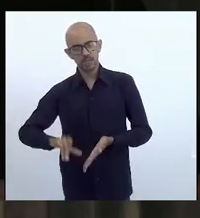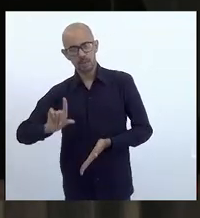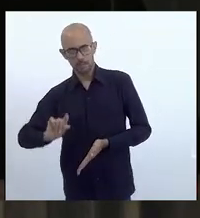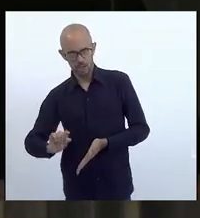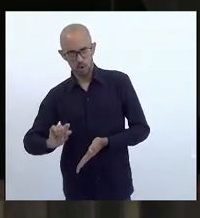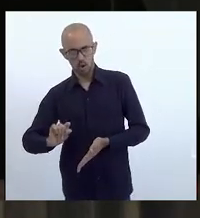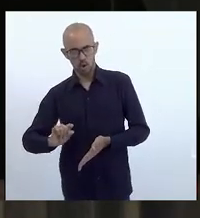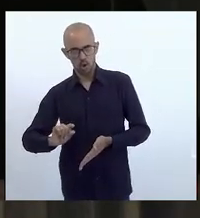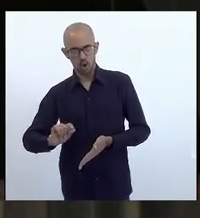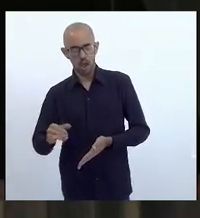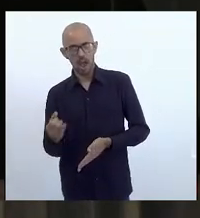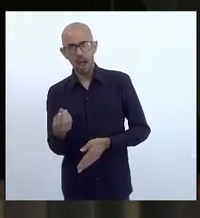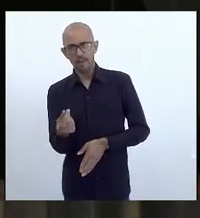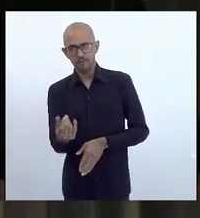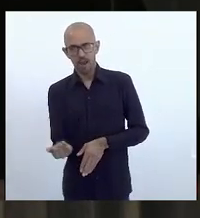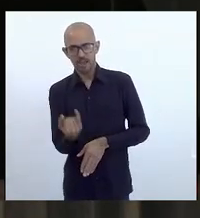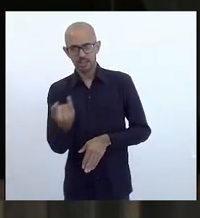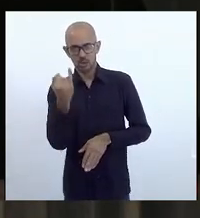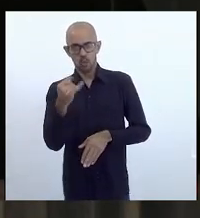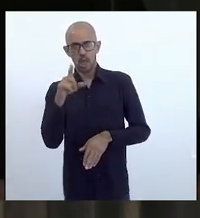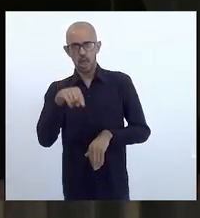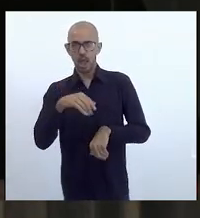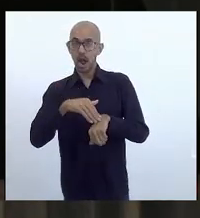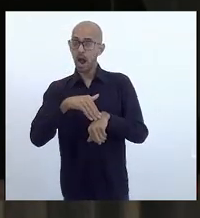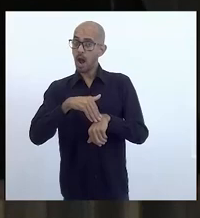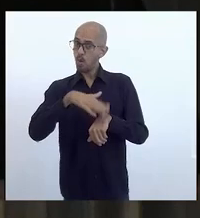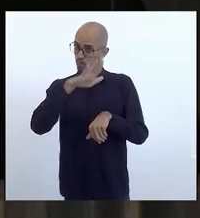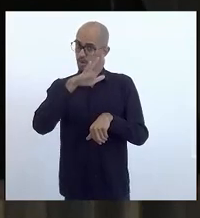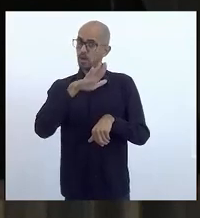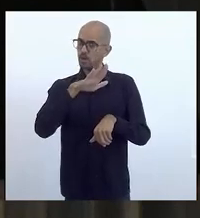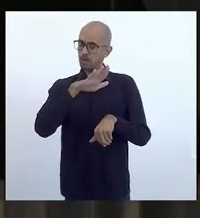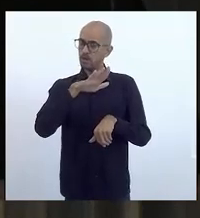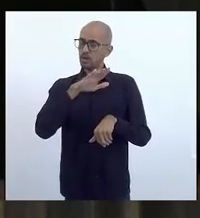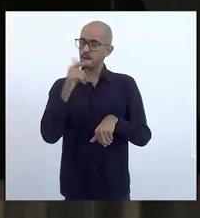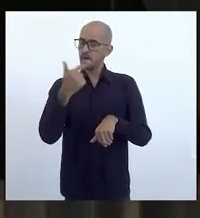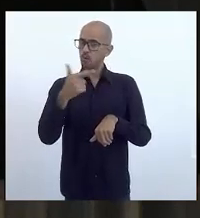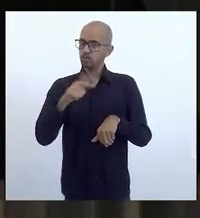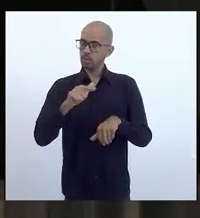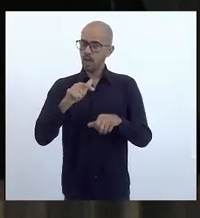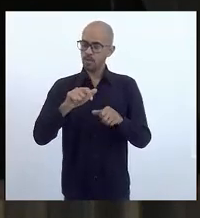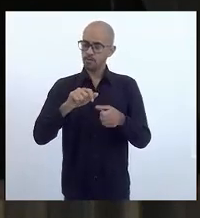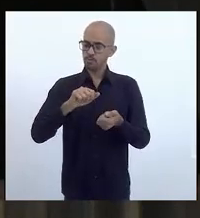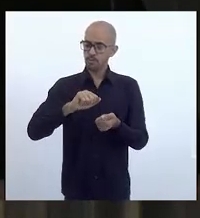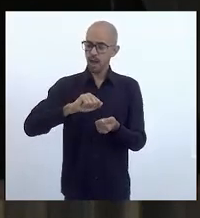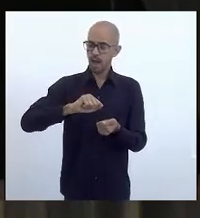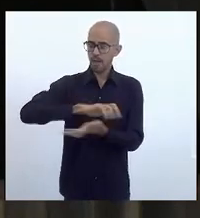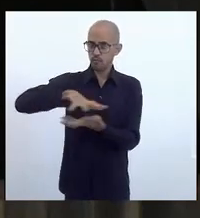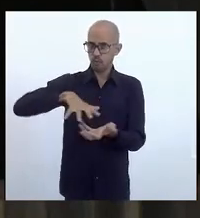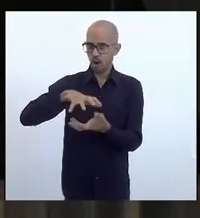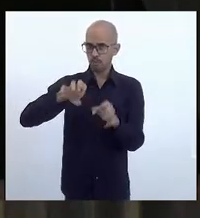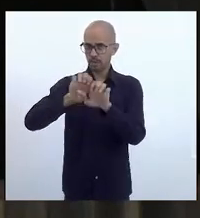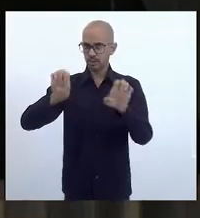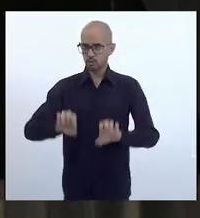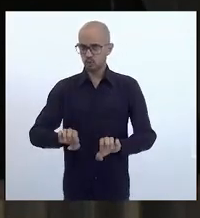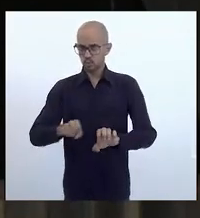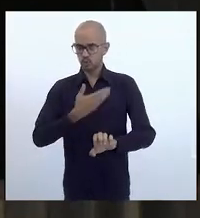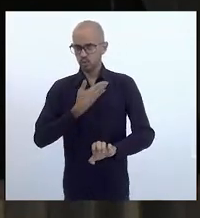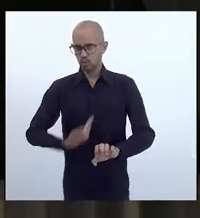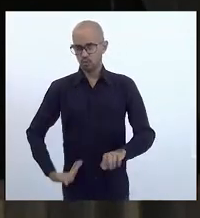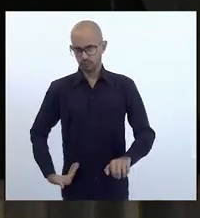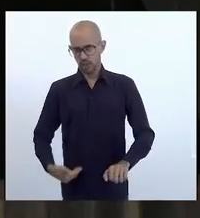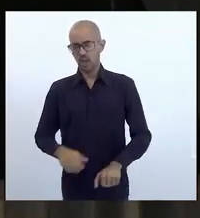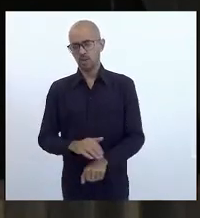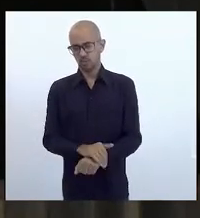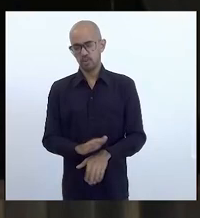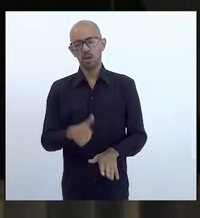inflação é alta, não houve uma redução da estrutura do Estado, então, me parece, né,